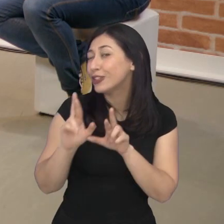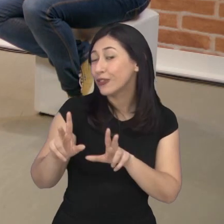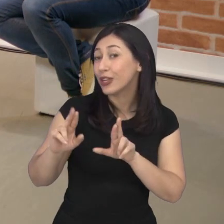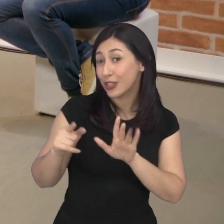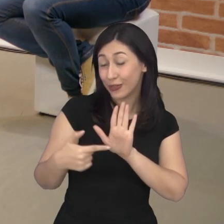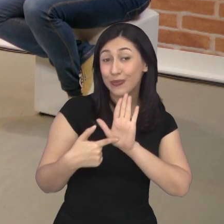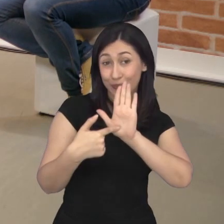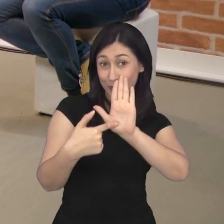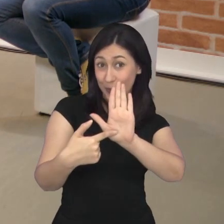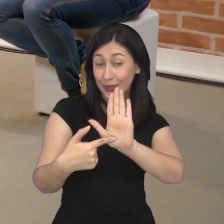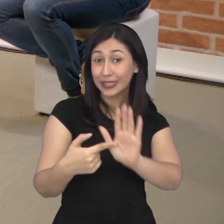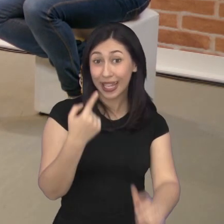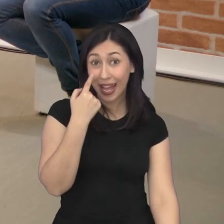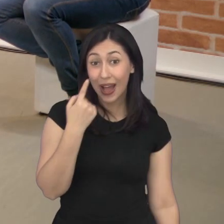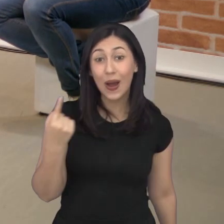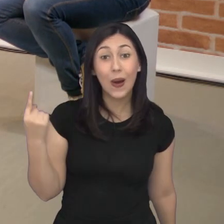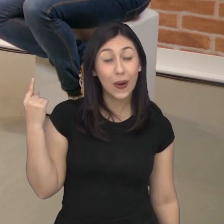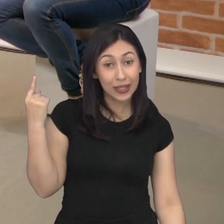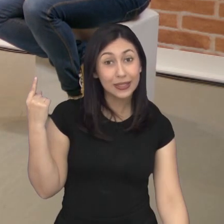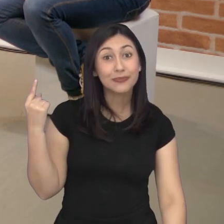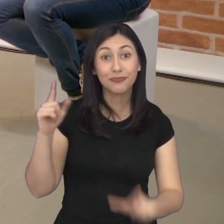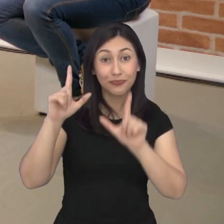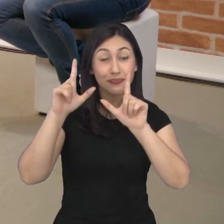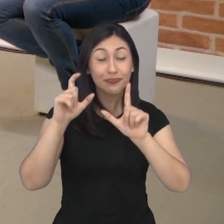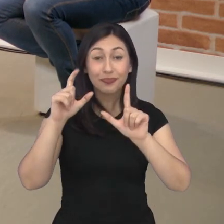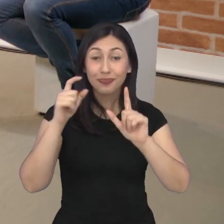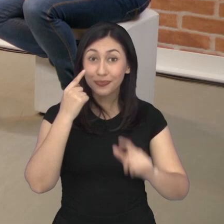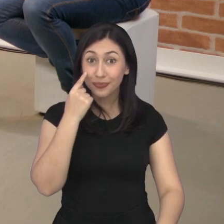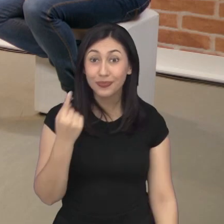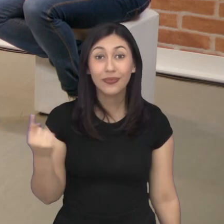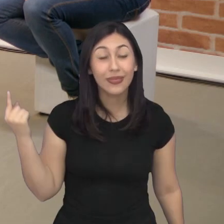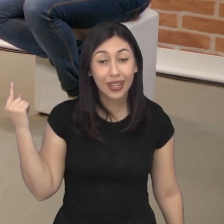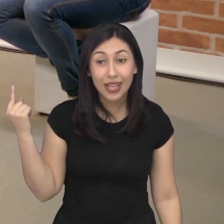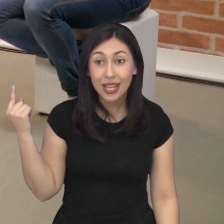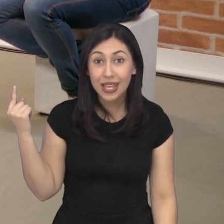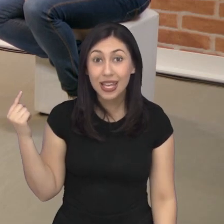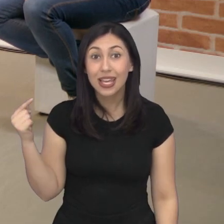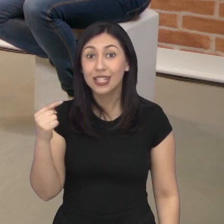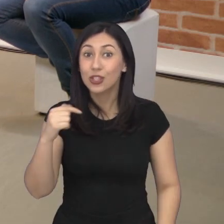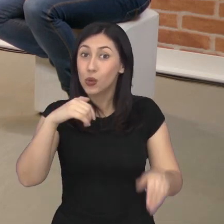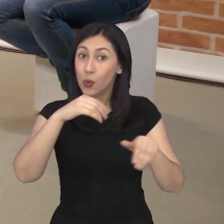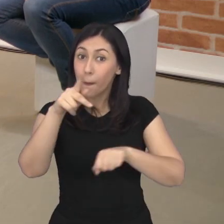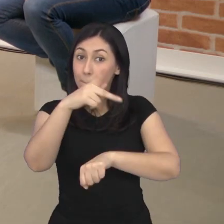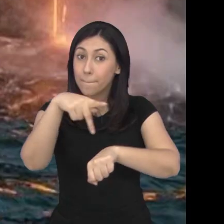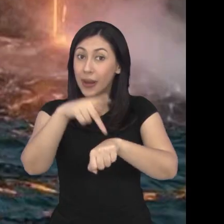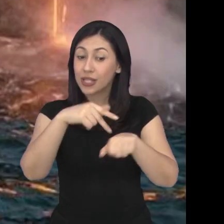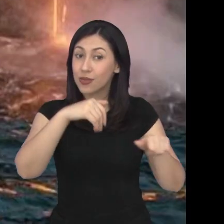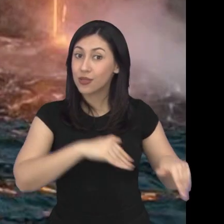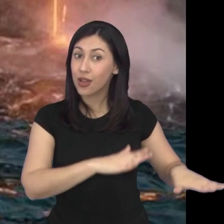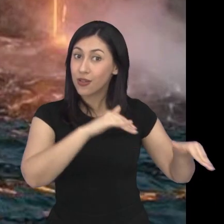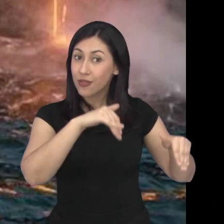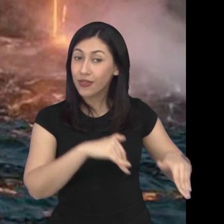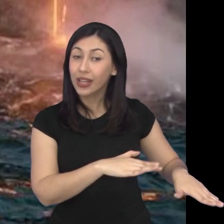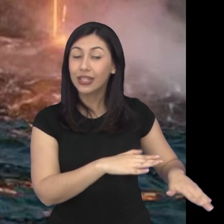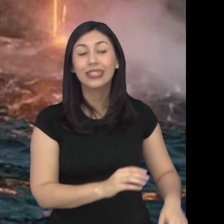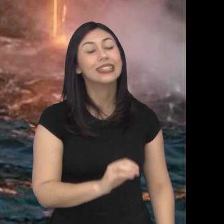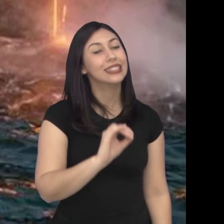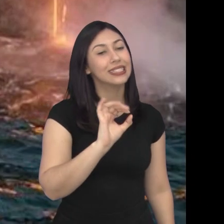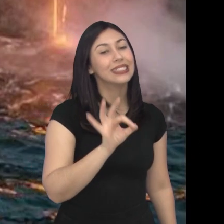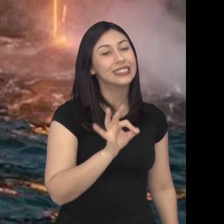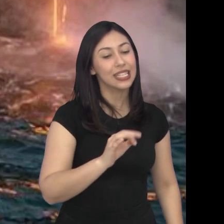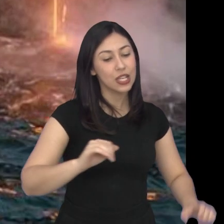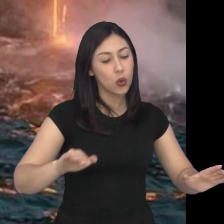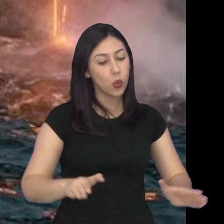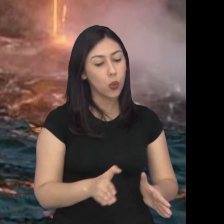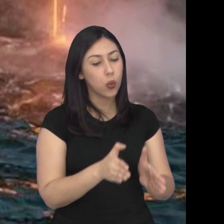pouquinho diferente? A gente separou um pouquinho aqui, ó. Os extremos, algumas fotos. Isso aí foi no Havaí, certo? Isso é Big Island,